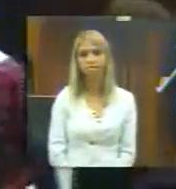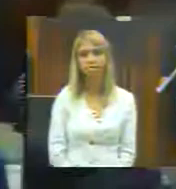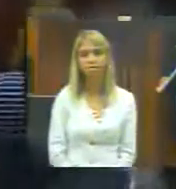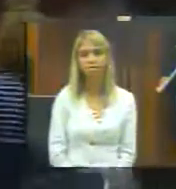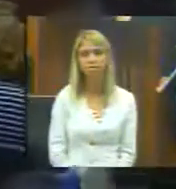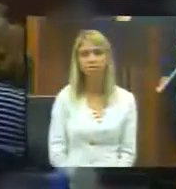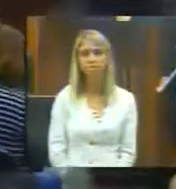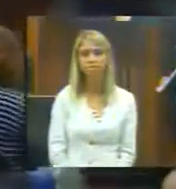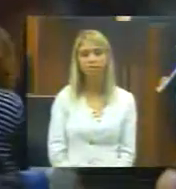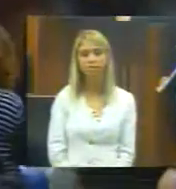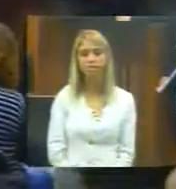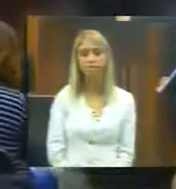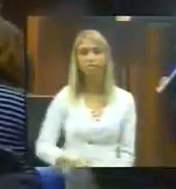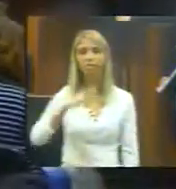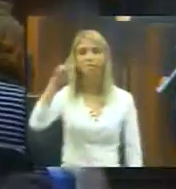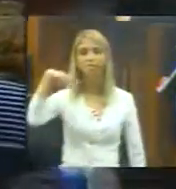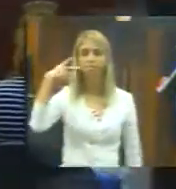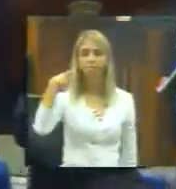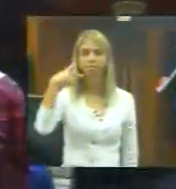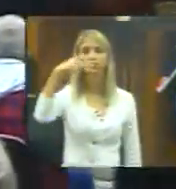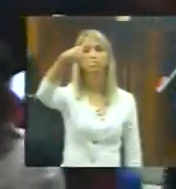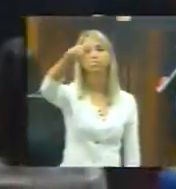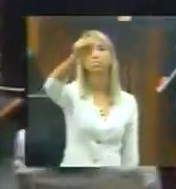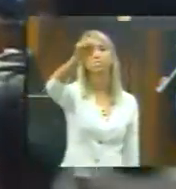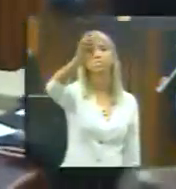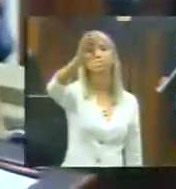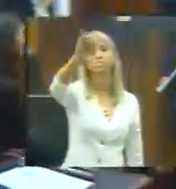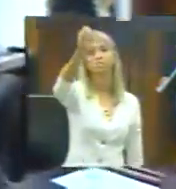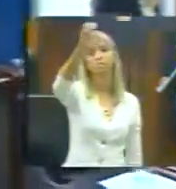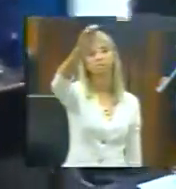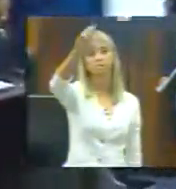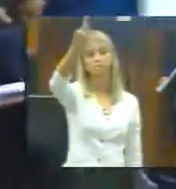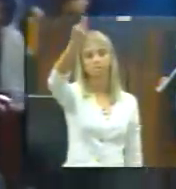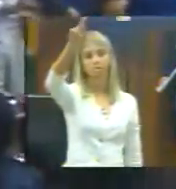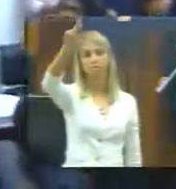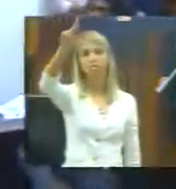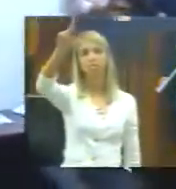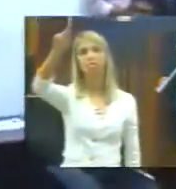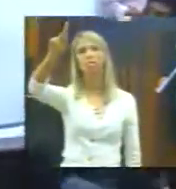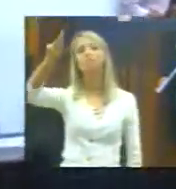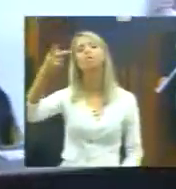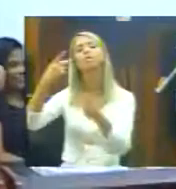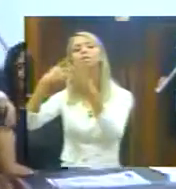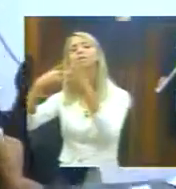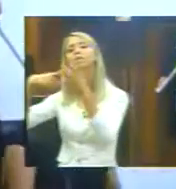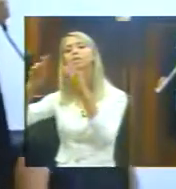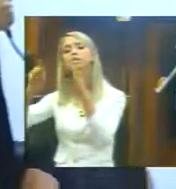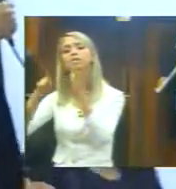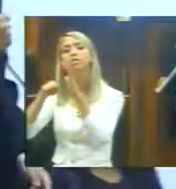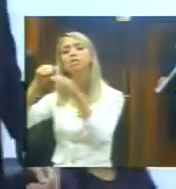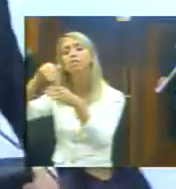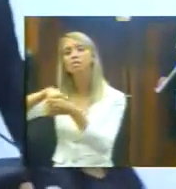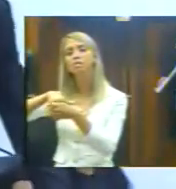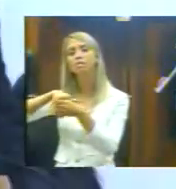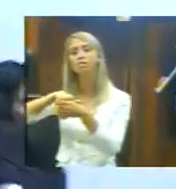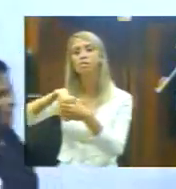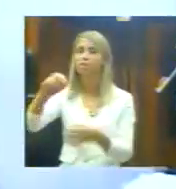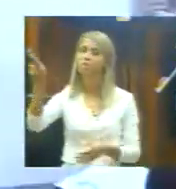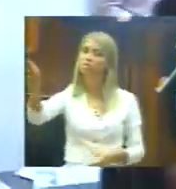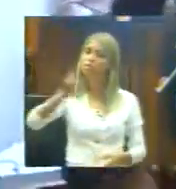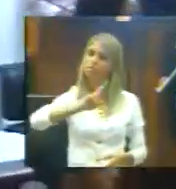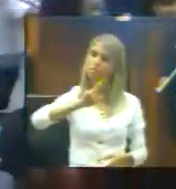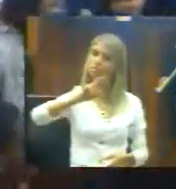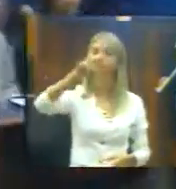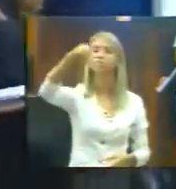Com a palavra, o nobre vereador Patrick da Silva Alpande. Obrigado. Eu voto na candidata Mayara. Agora Mayara